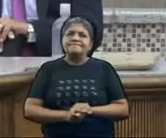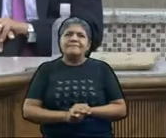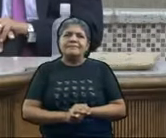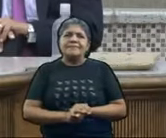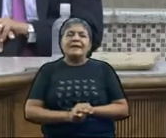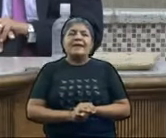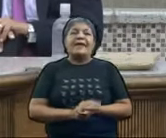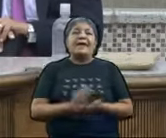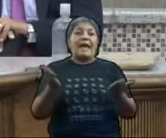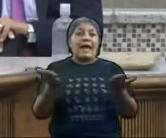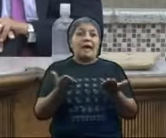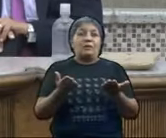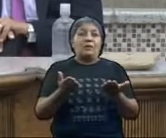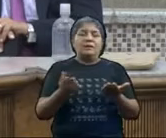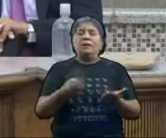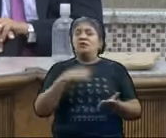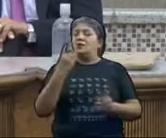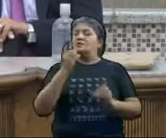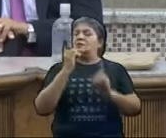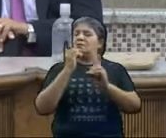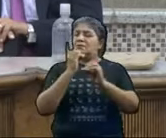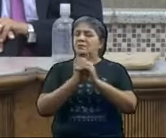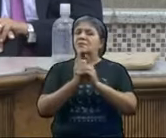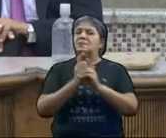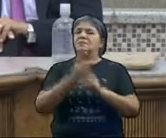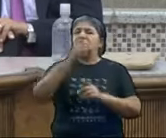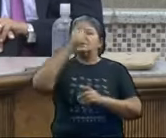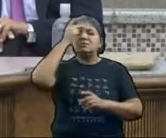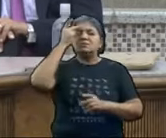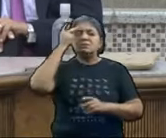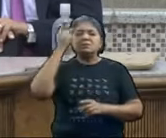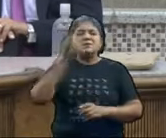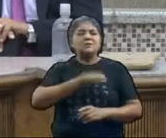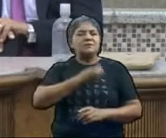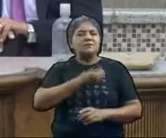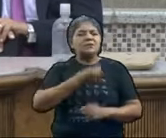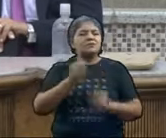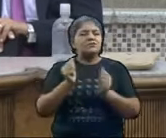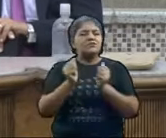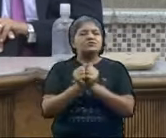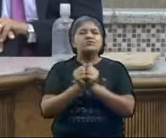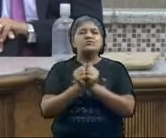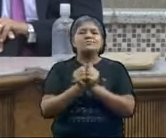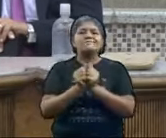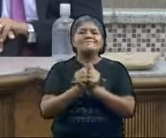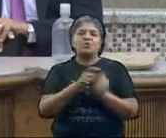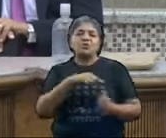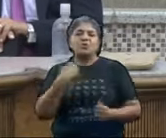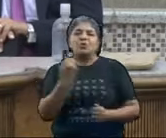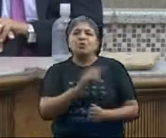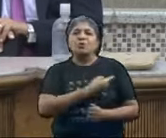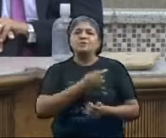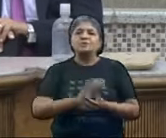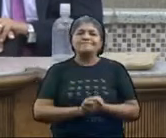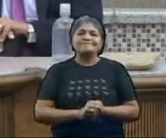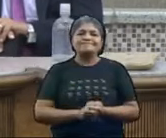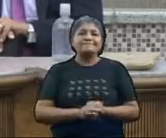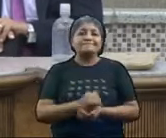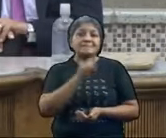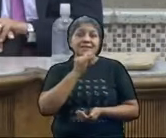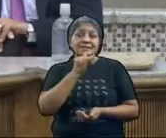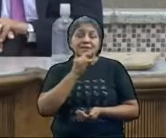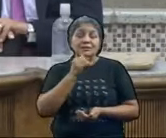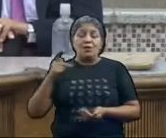por outro lado, nós encontramos pessoas que viveram no nosso tempo. Está aqui a minha irmã mais nova, Neuza. A nossa querida mãe, quando